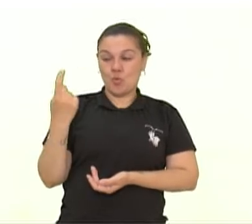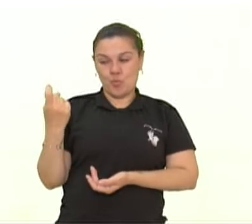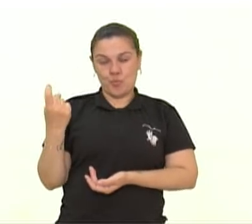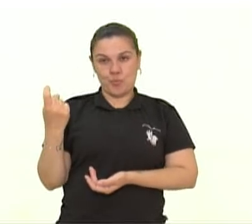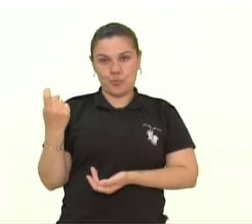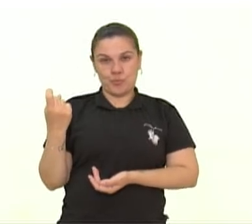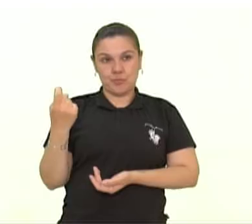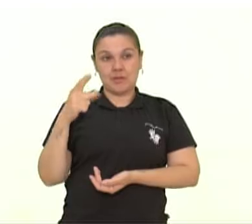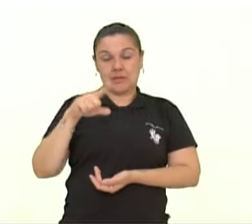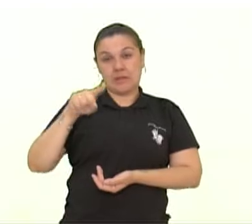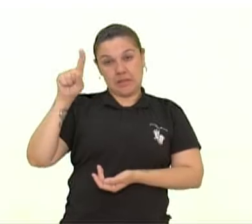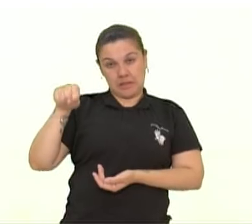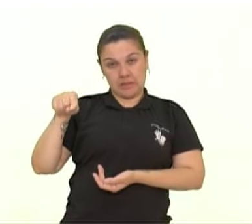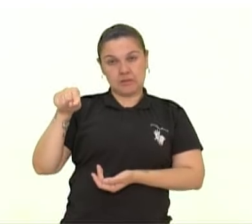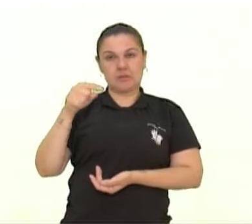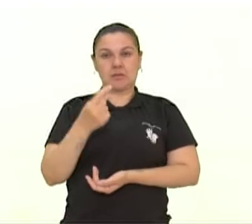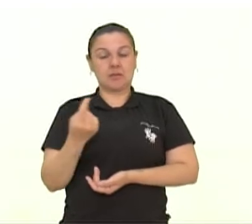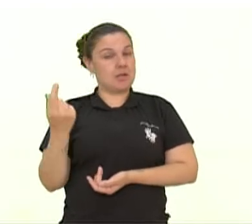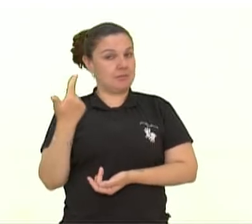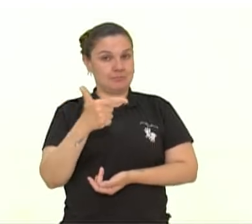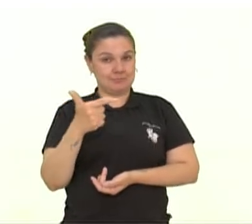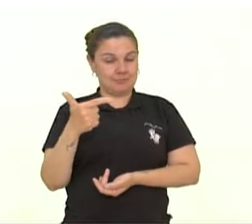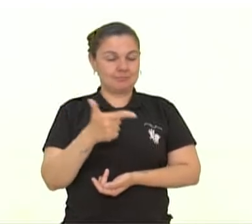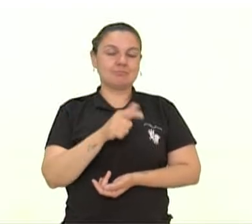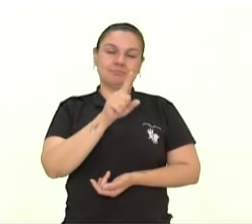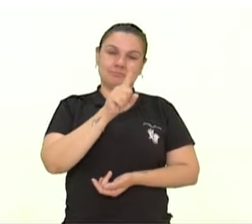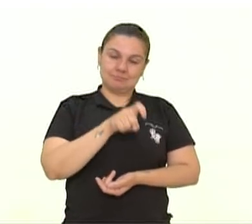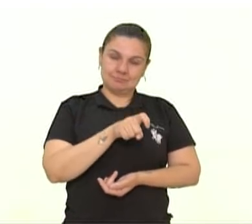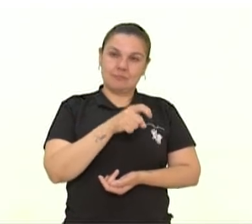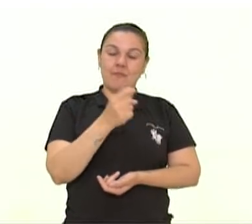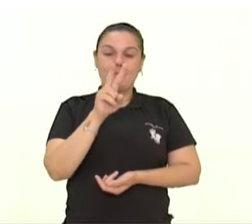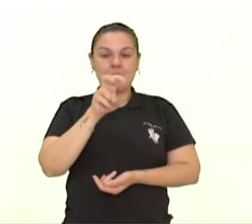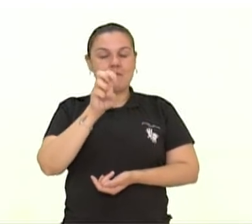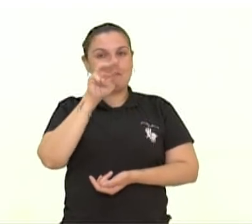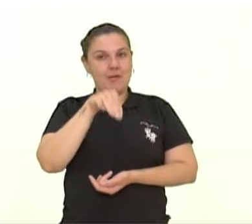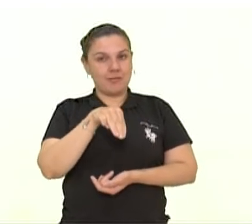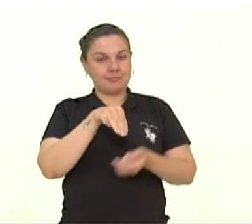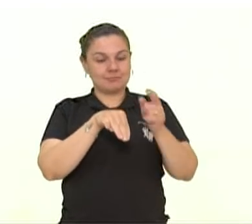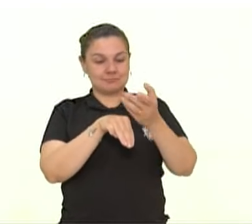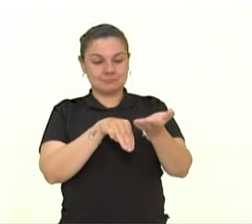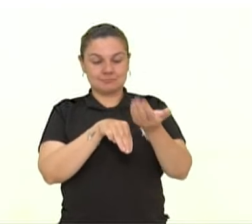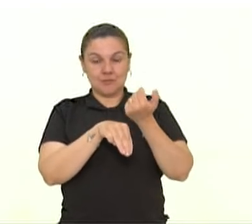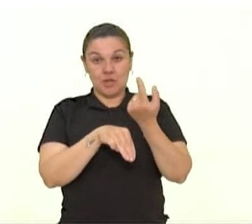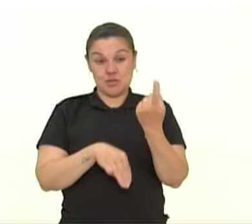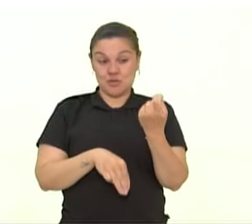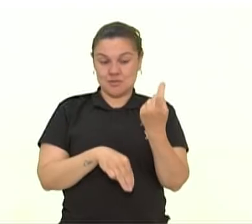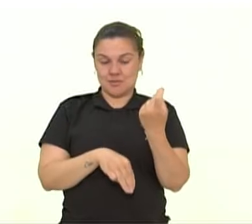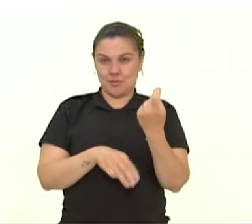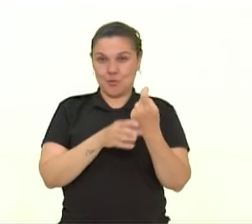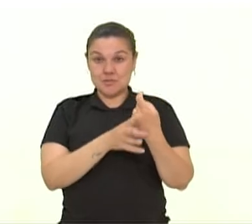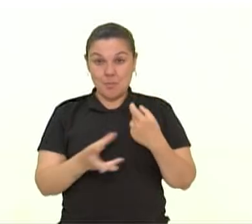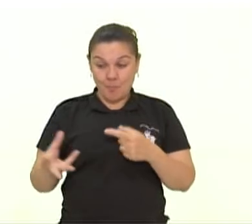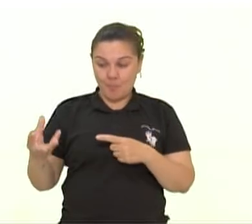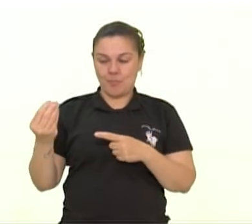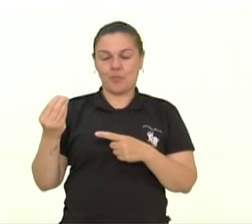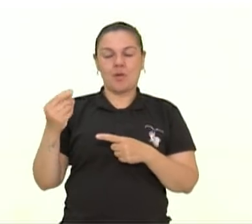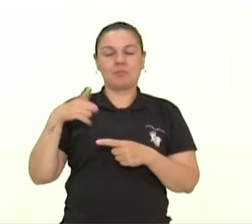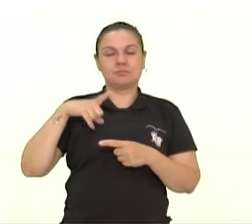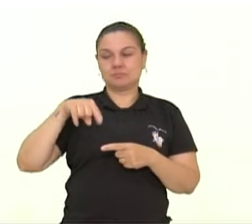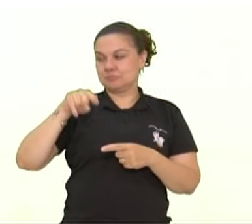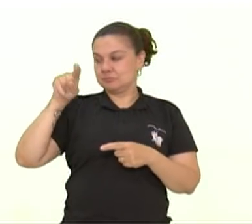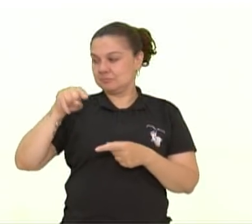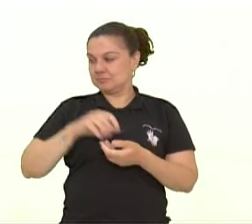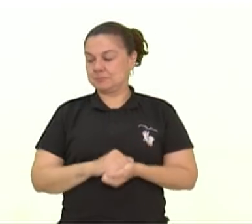têm com acento circunflexo. O mesmo vale para vir. Ele vem sem acento circunflexo e eles vêm com